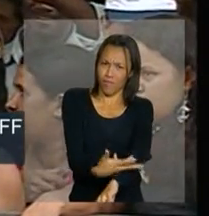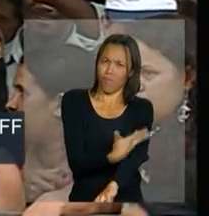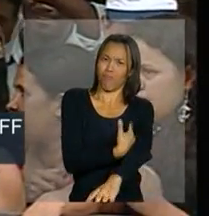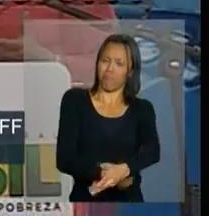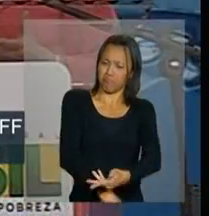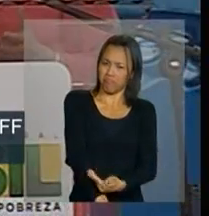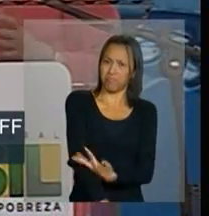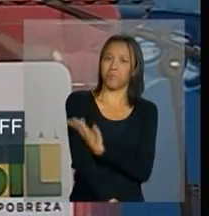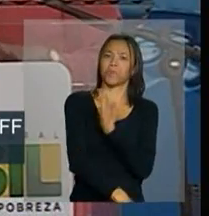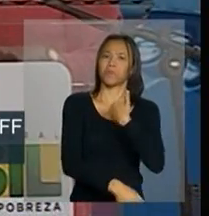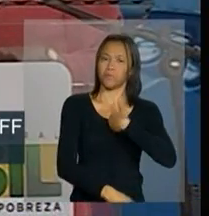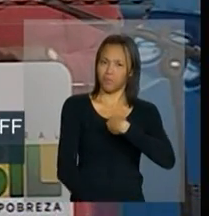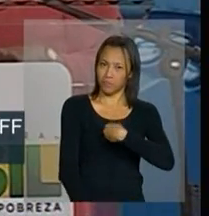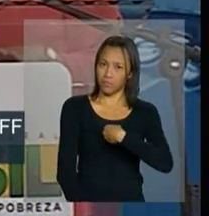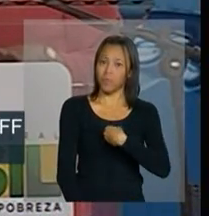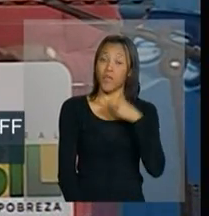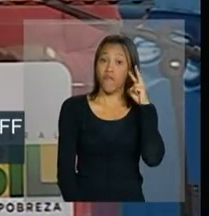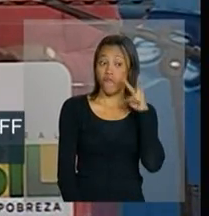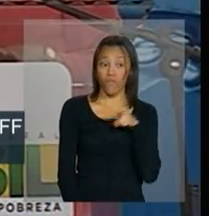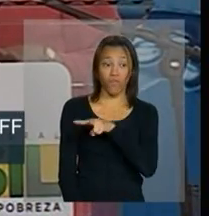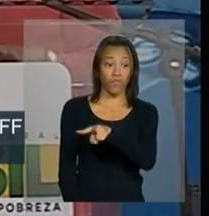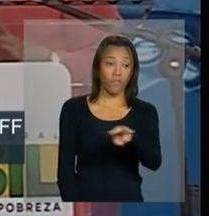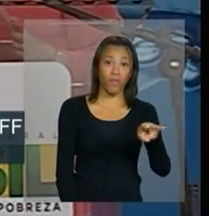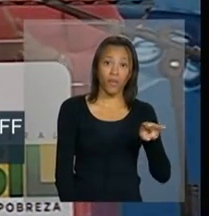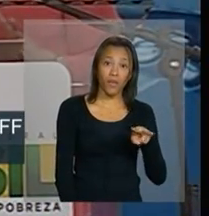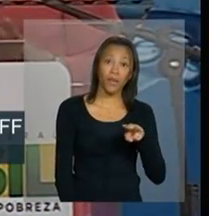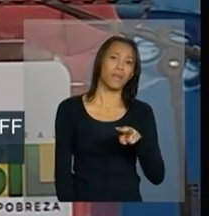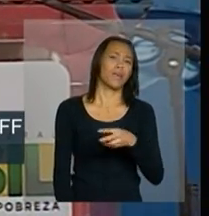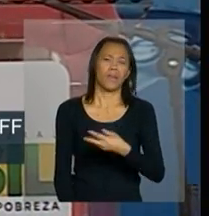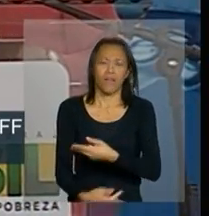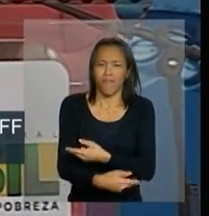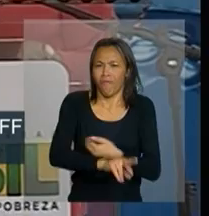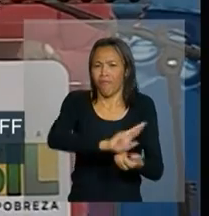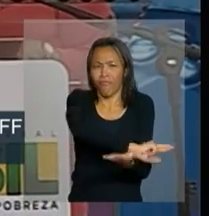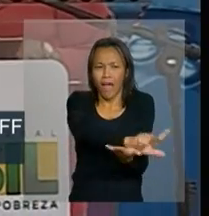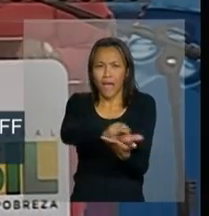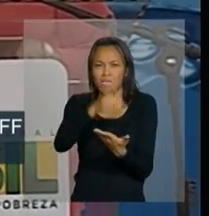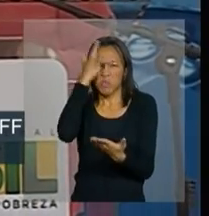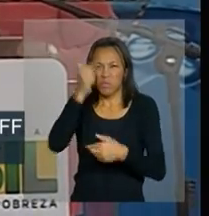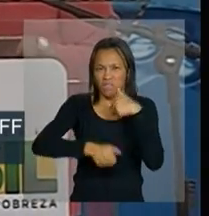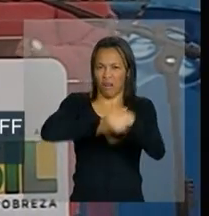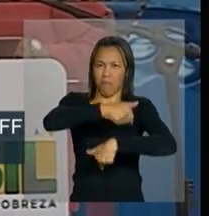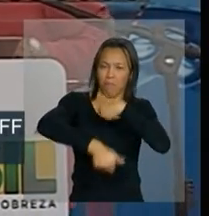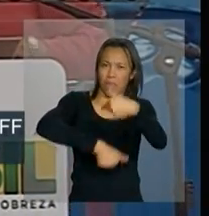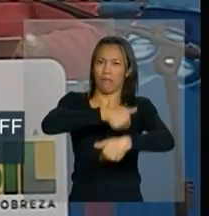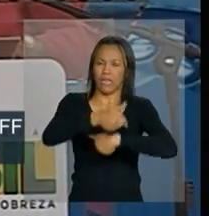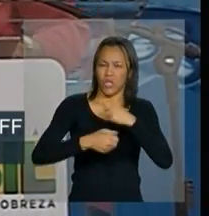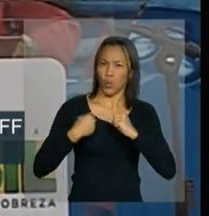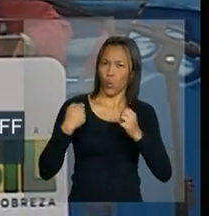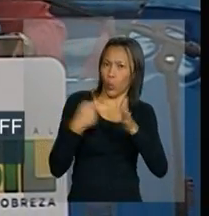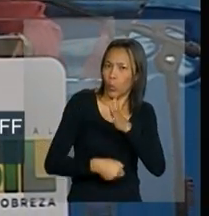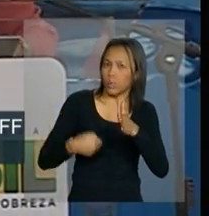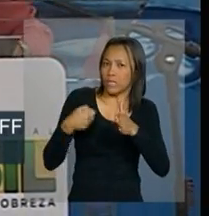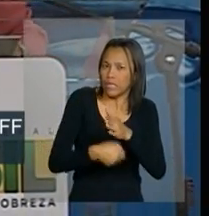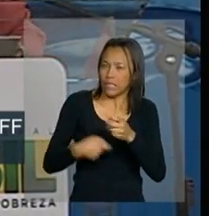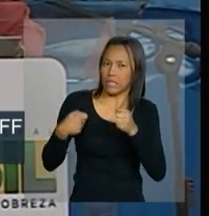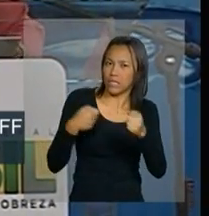mim ver a quantidade de gente trabalhadora,